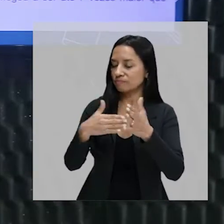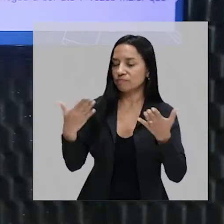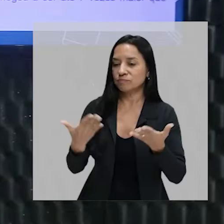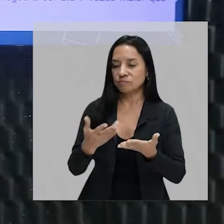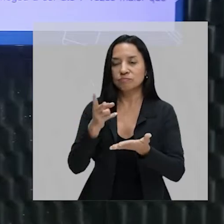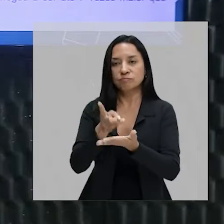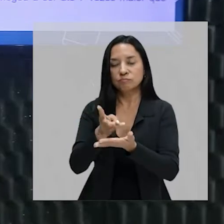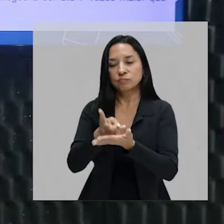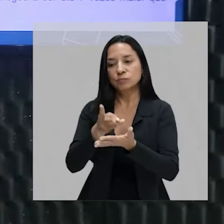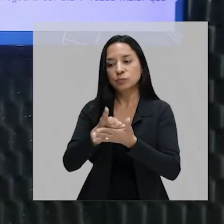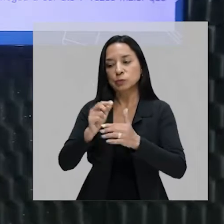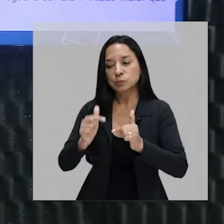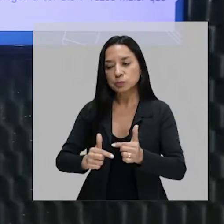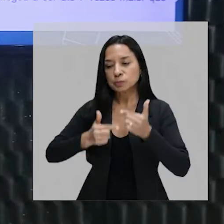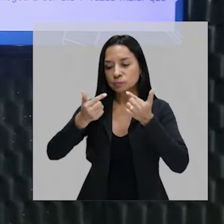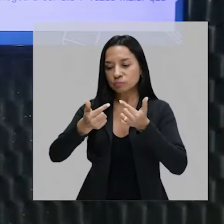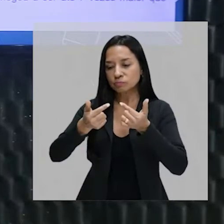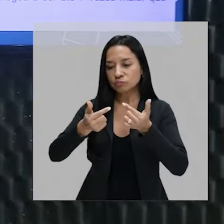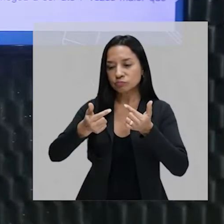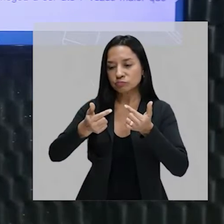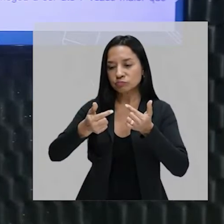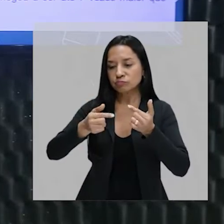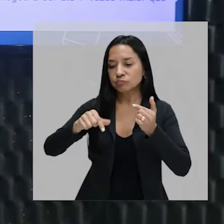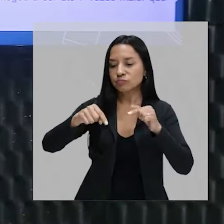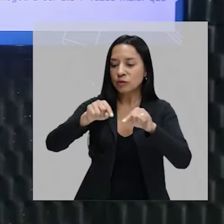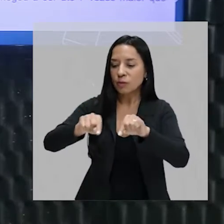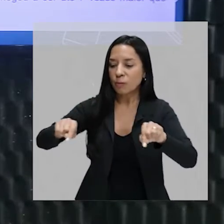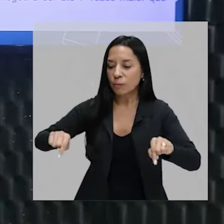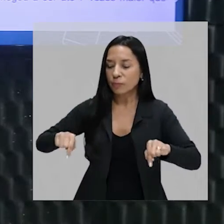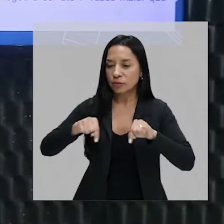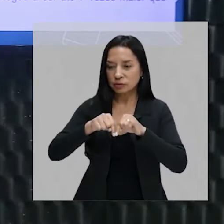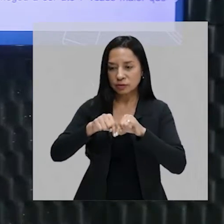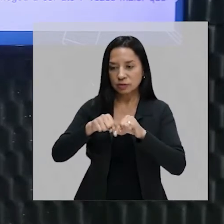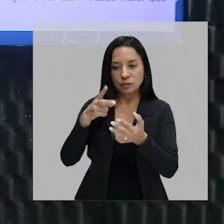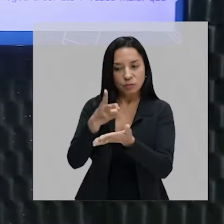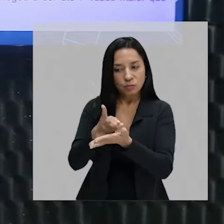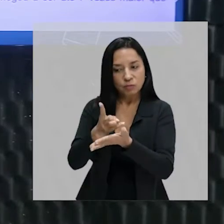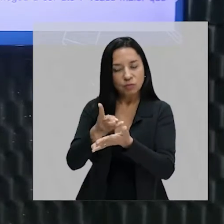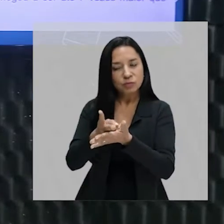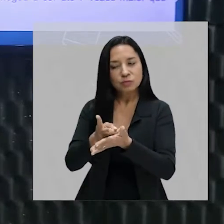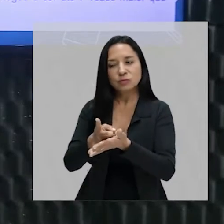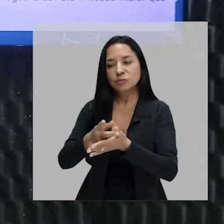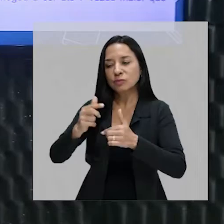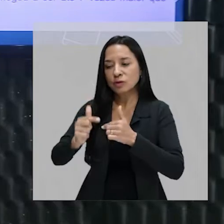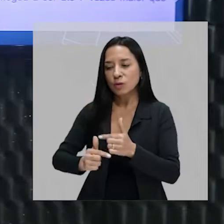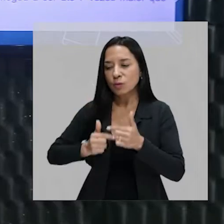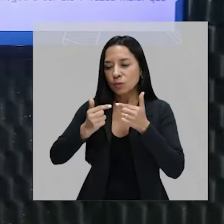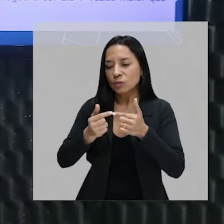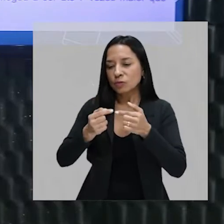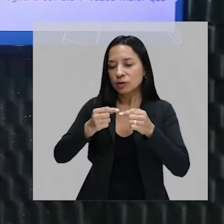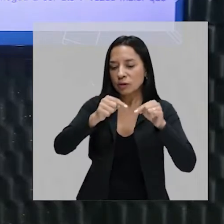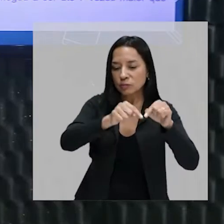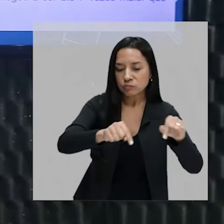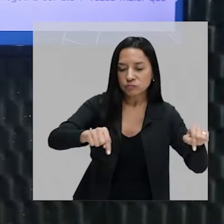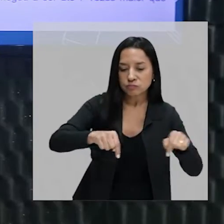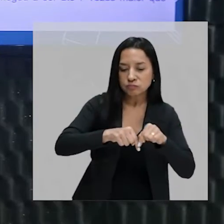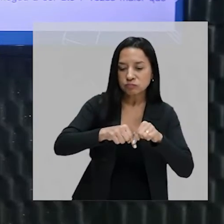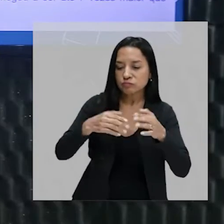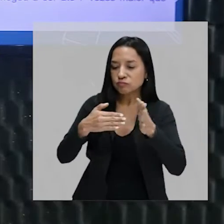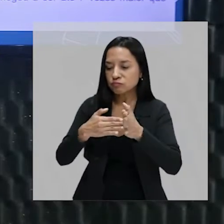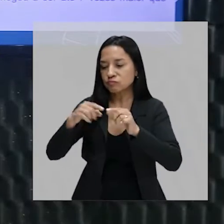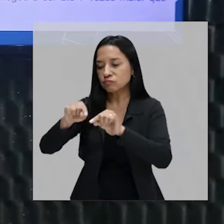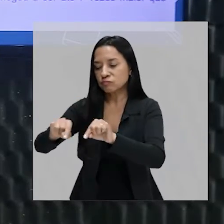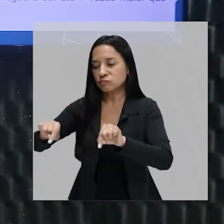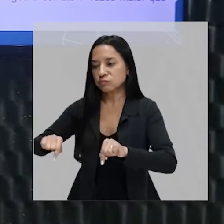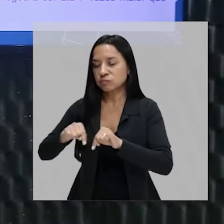continuo lutando pela terra eu continuo lutando pela demarcação da terra continuo lutando